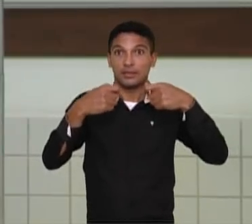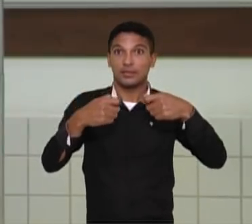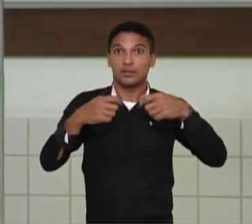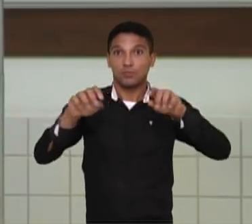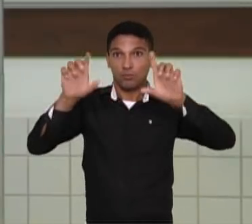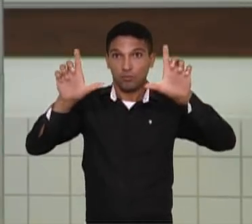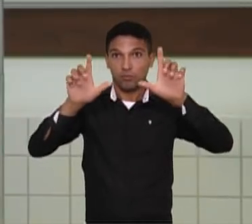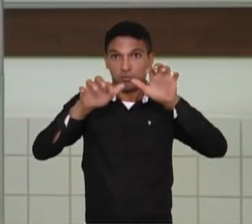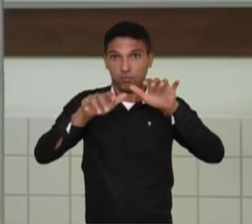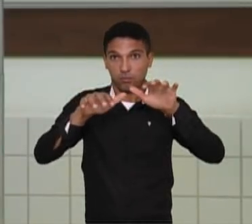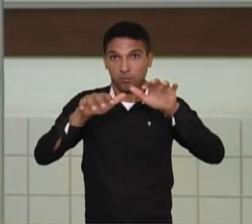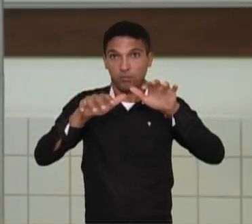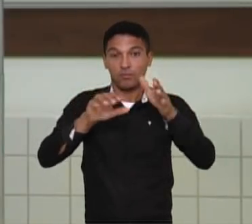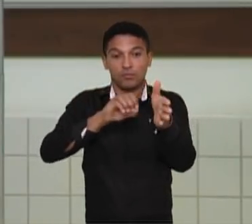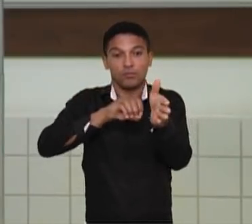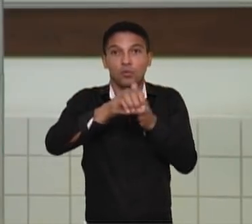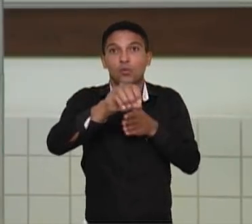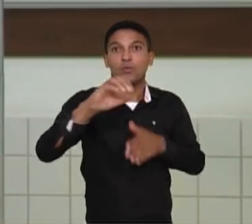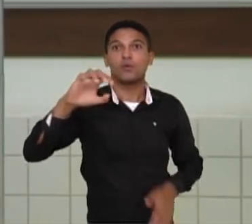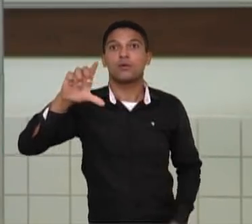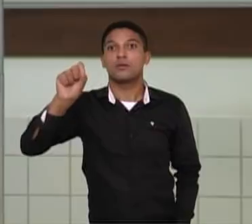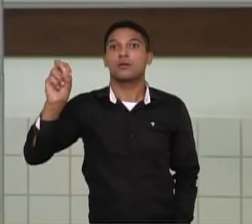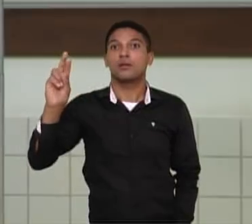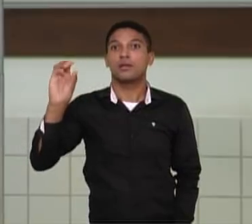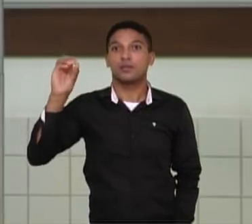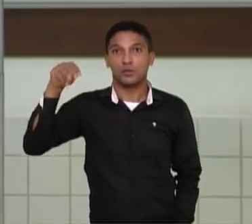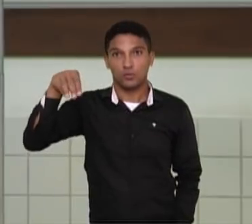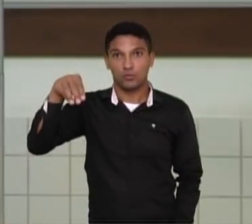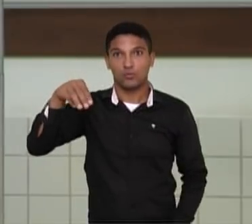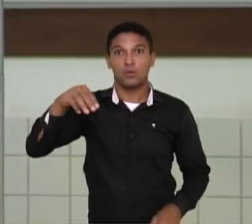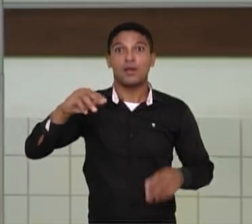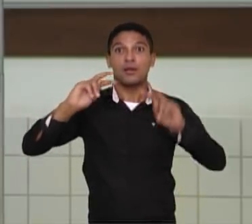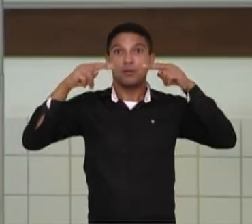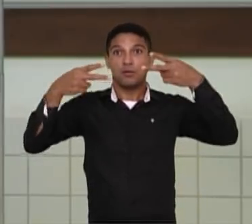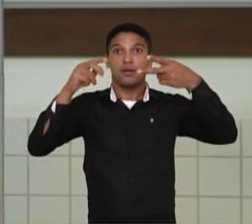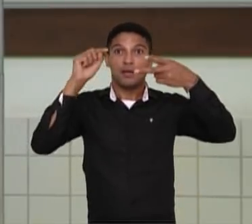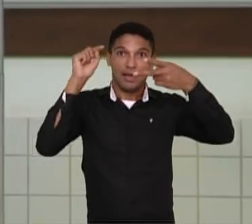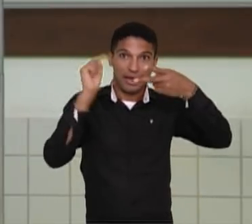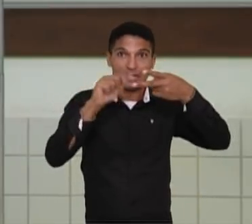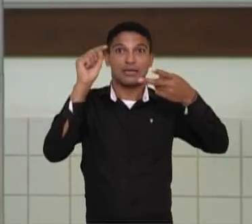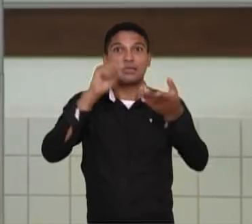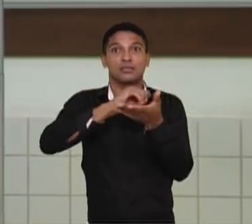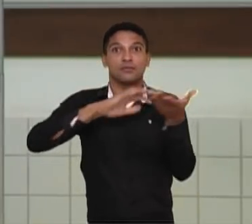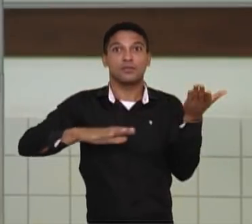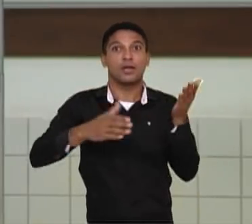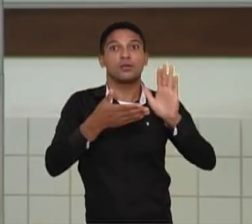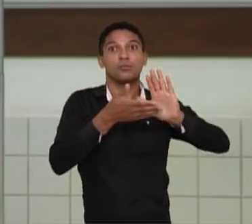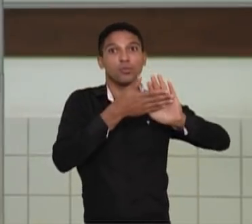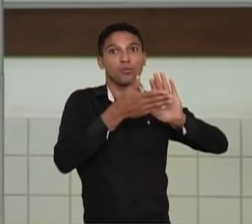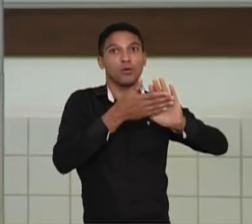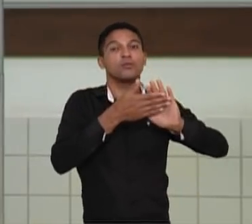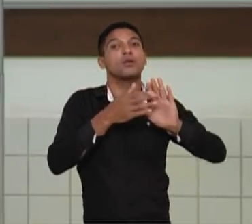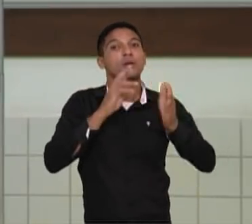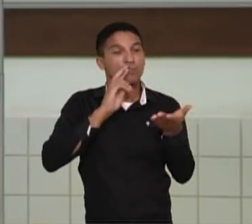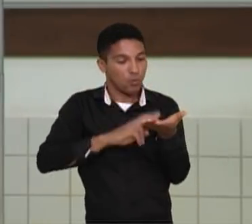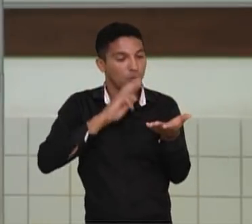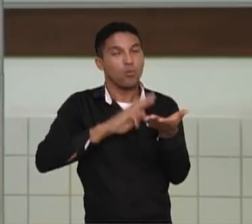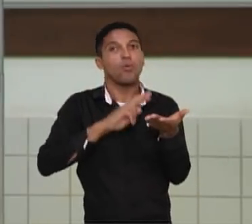o Classroom, realizar a atividade proposta, né, e garantir a sua presença. Segundo